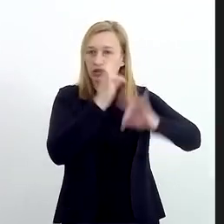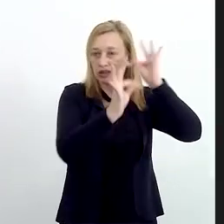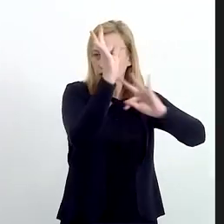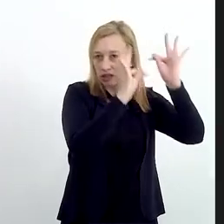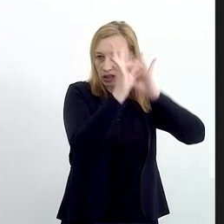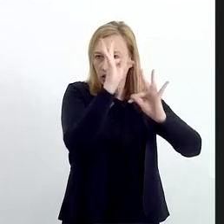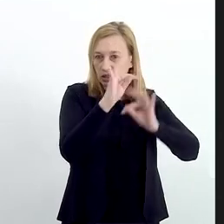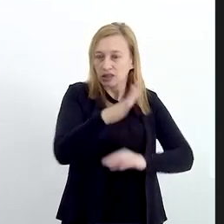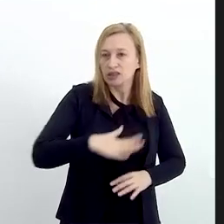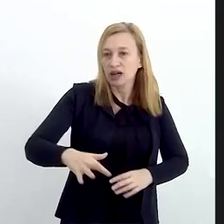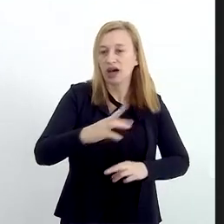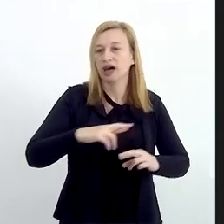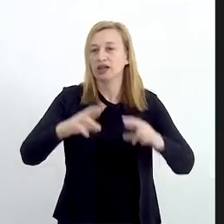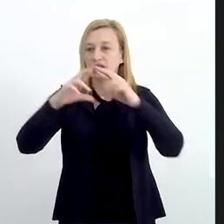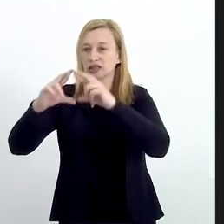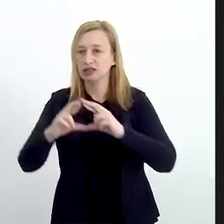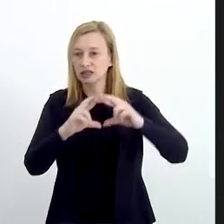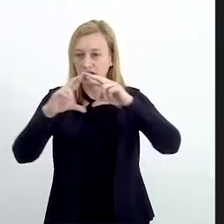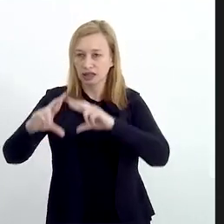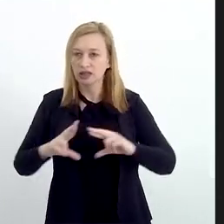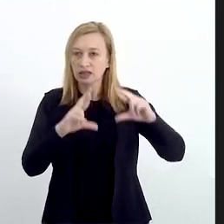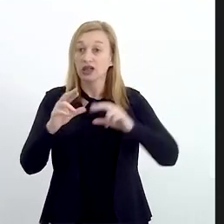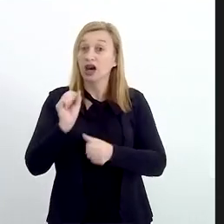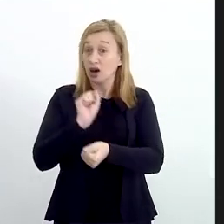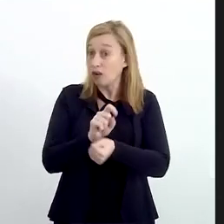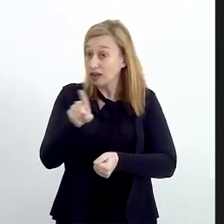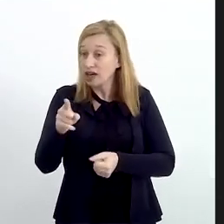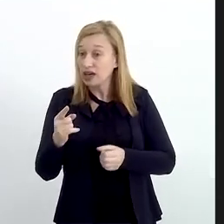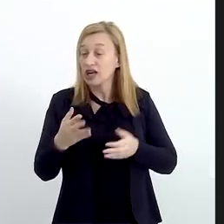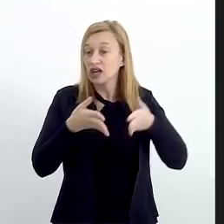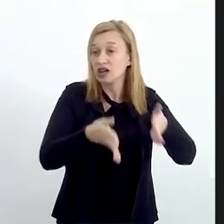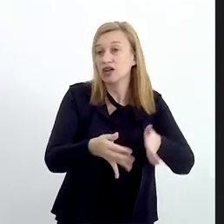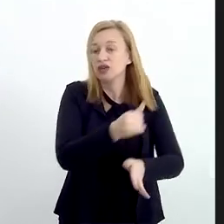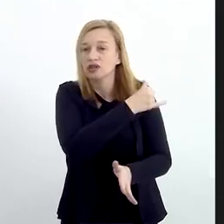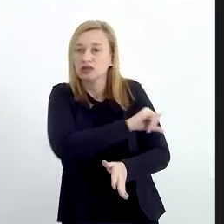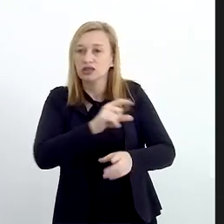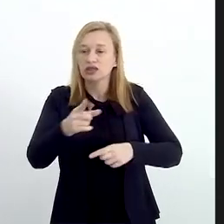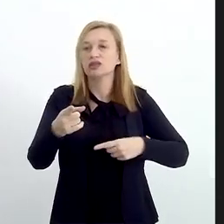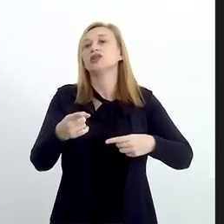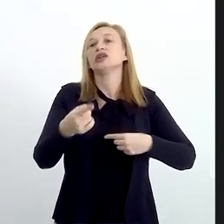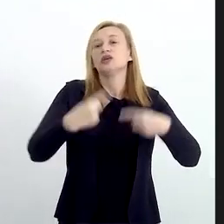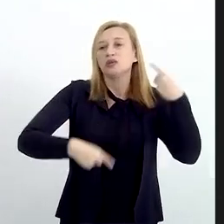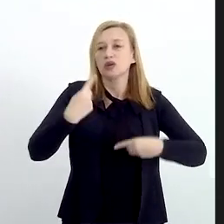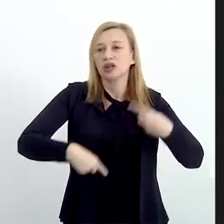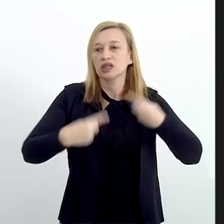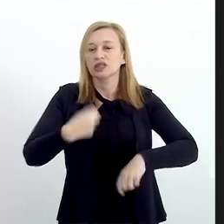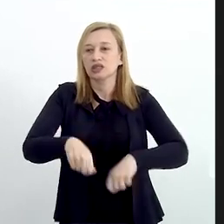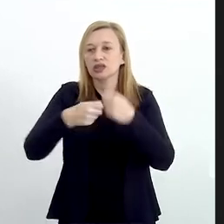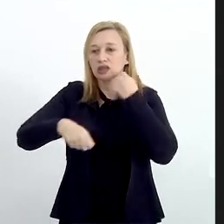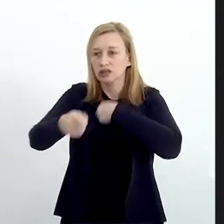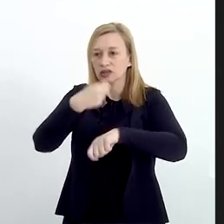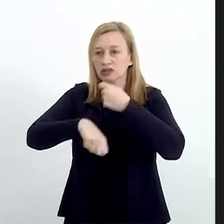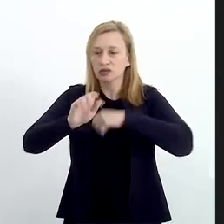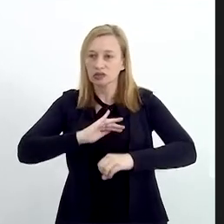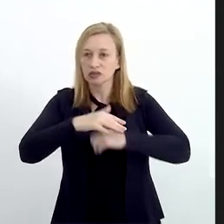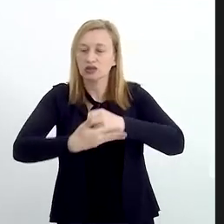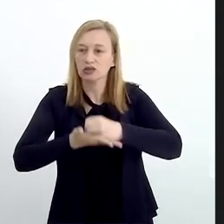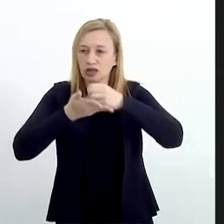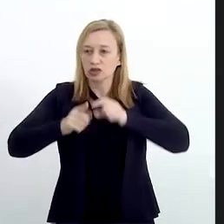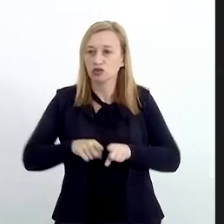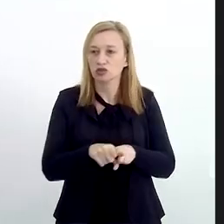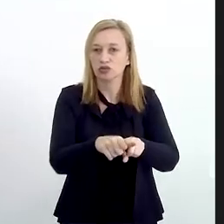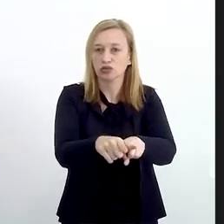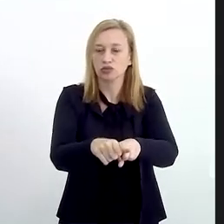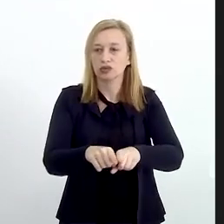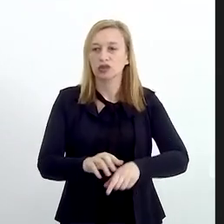vamos falar sobre o papel da tecnologia no setor da reciclagem de eletrônicos fica aí Rio em pó que Poli é Economy